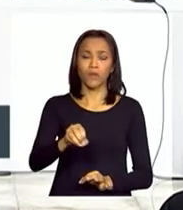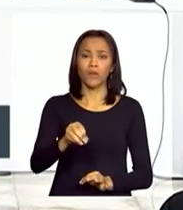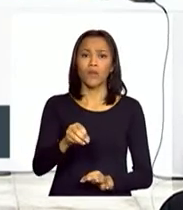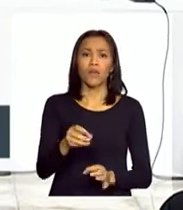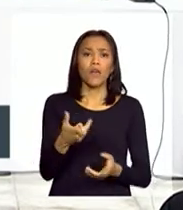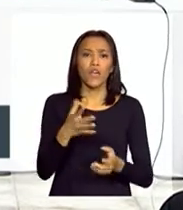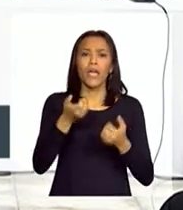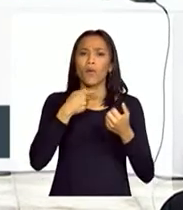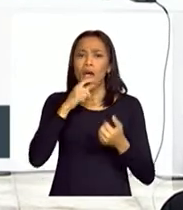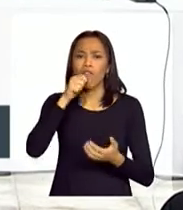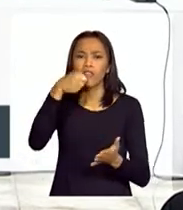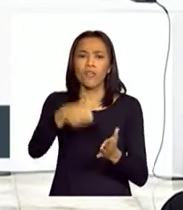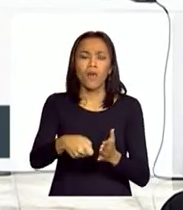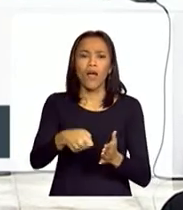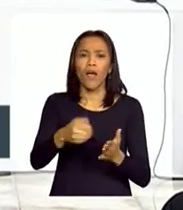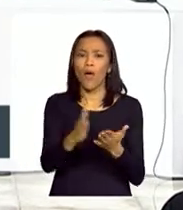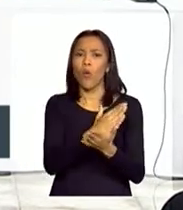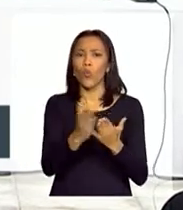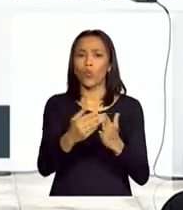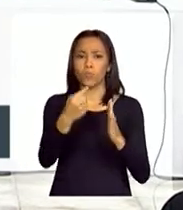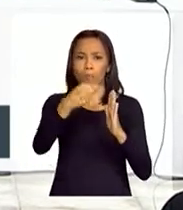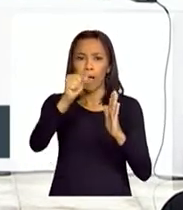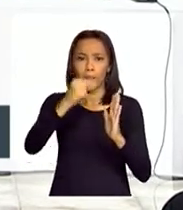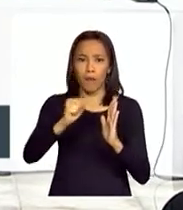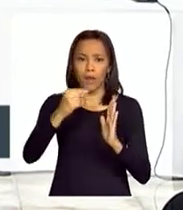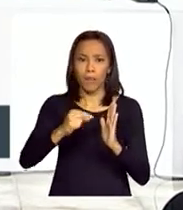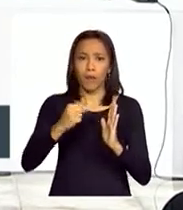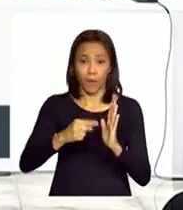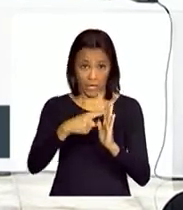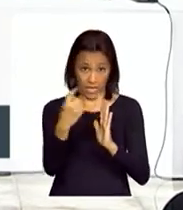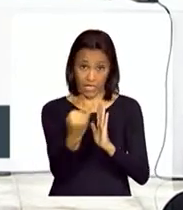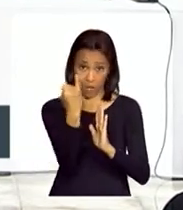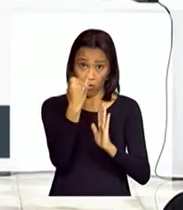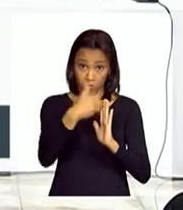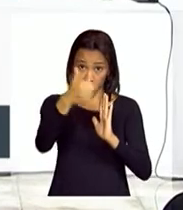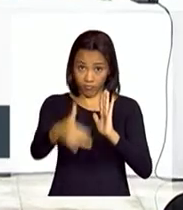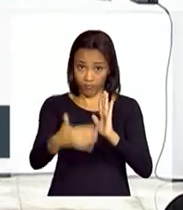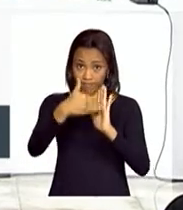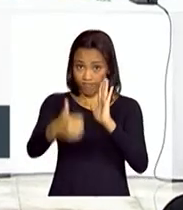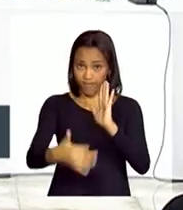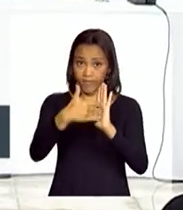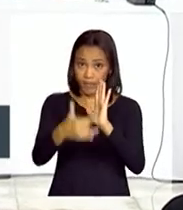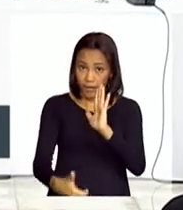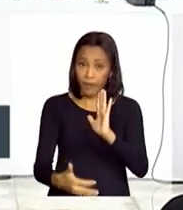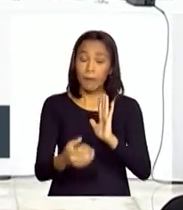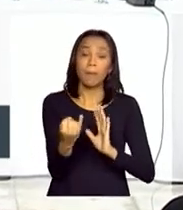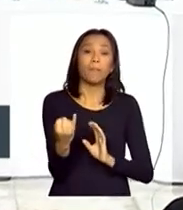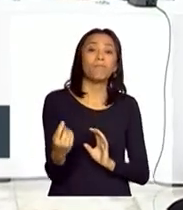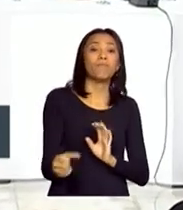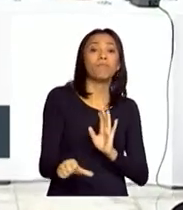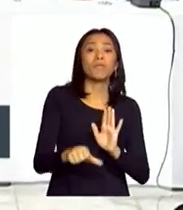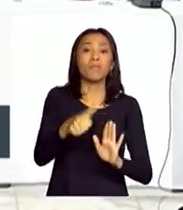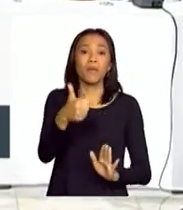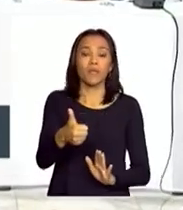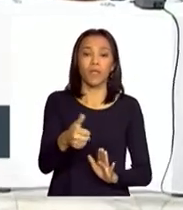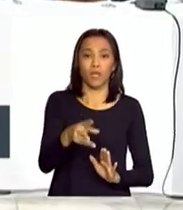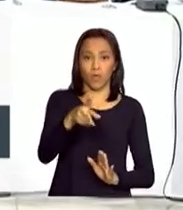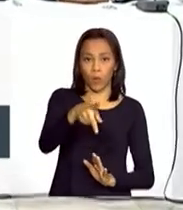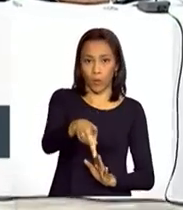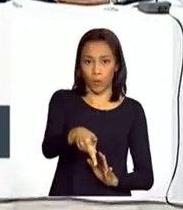alguns pontos que são muito importantes primeiro lugar a concepção que o plantec